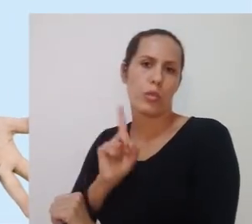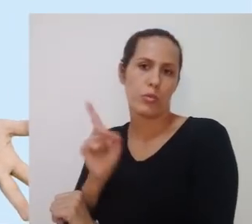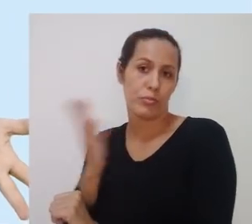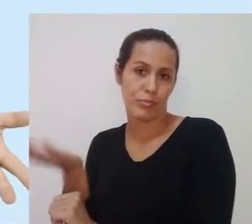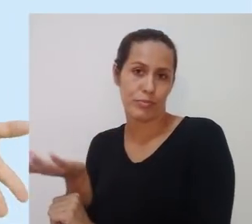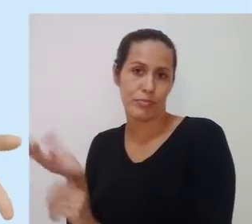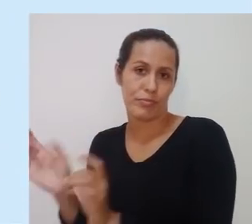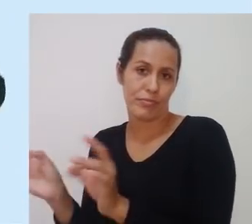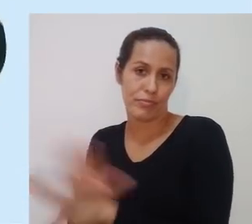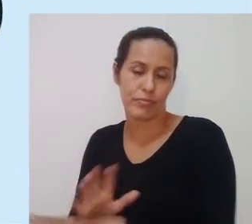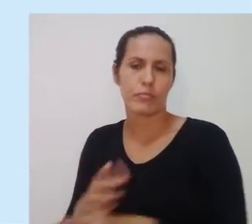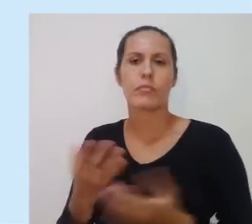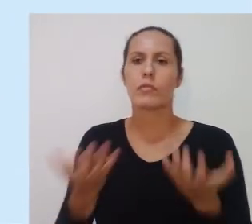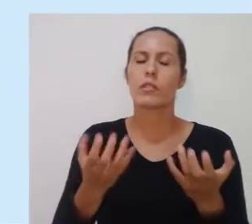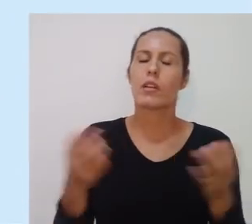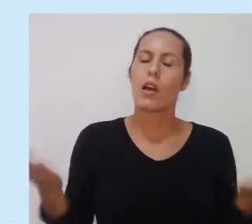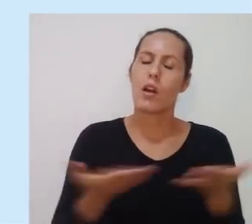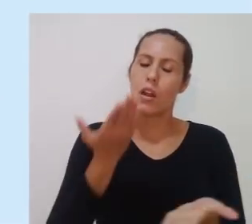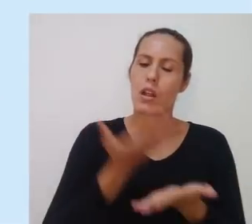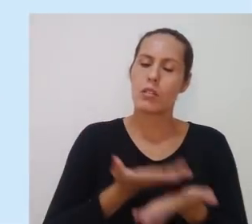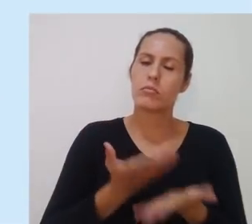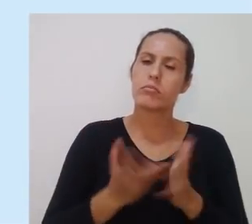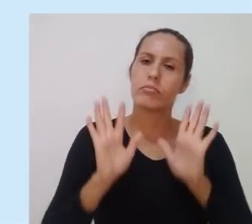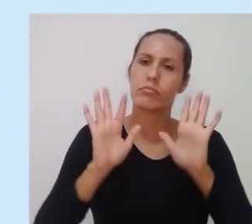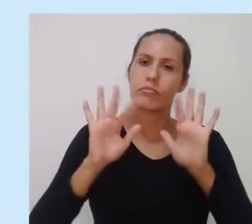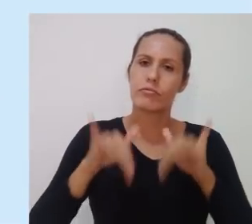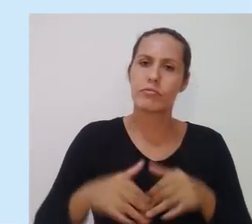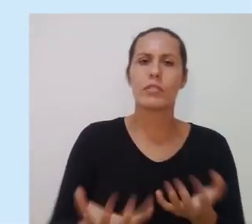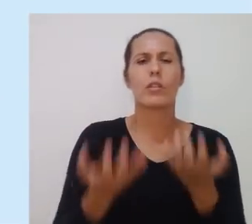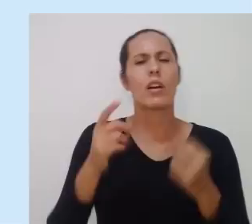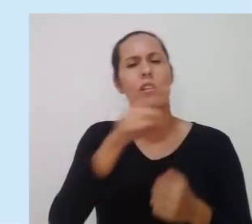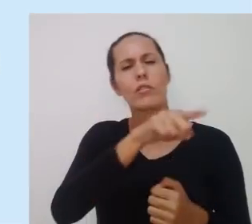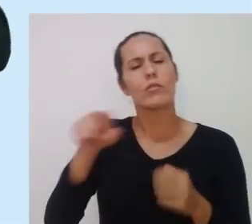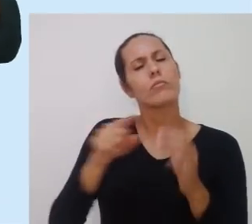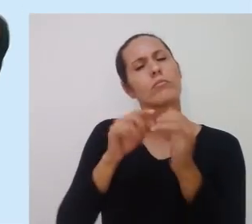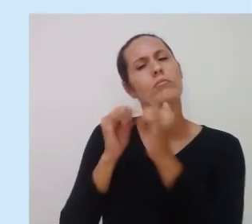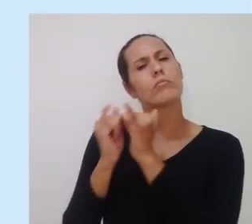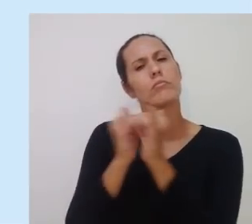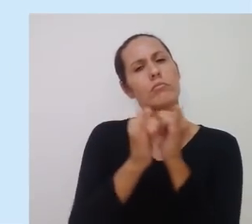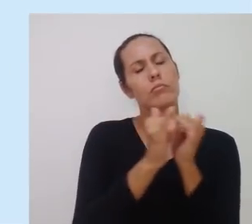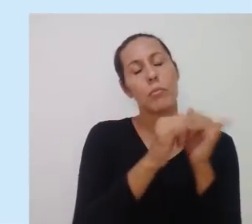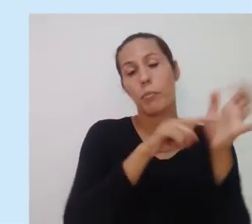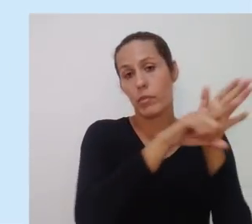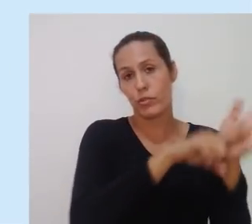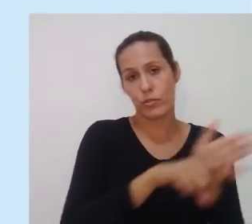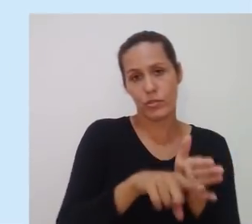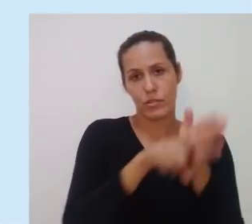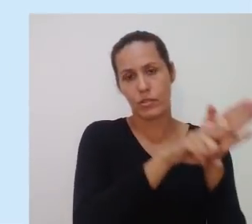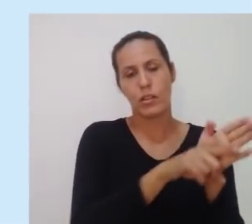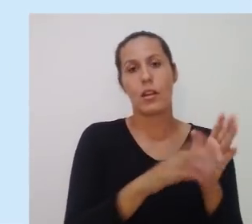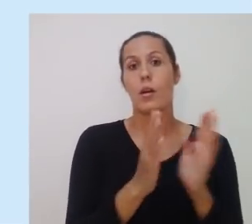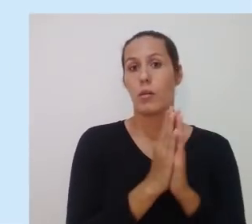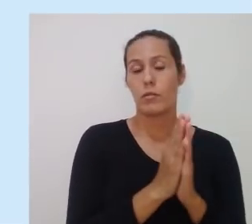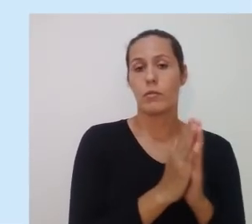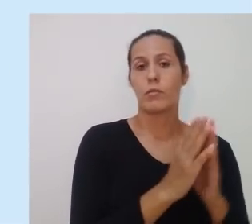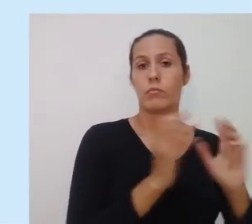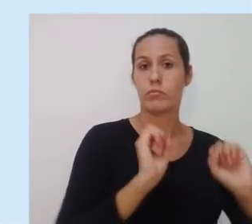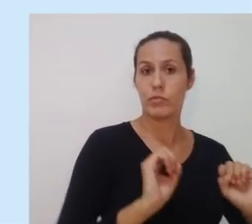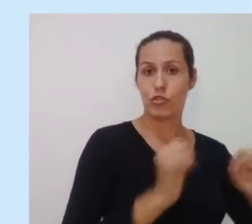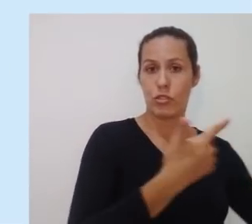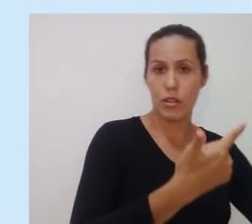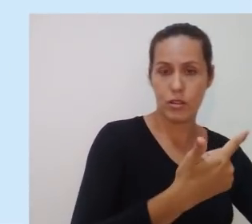ou não. Ok? Eu queria que vocês, ao final disso, ao final dessa nossa conversa, fossem pesquisar.